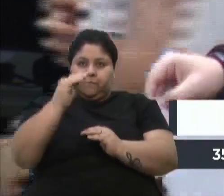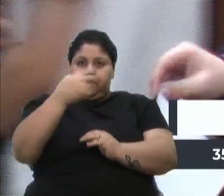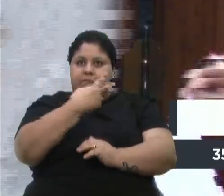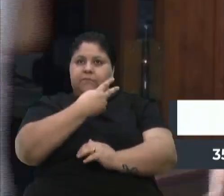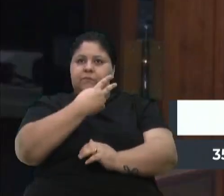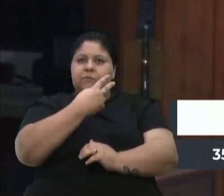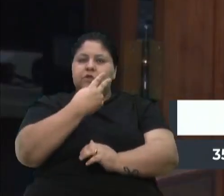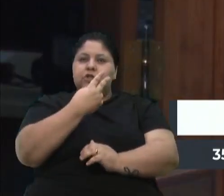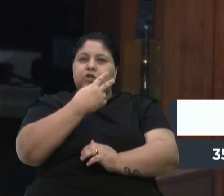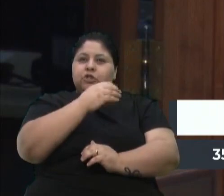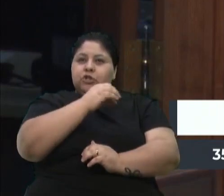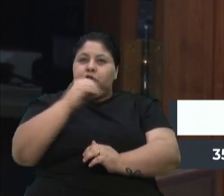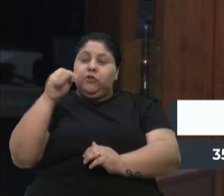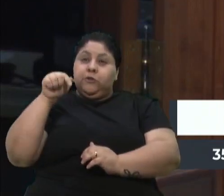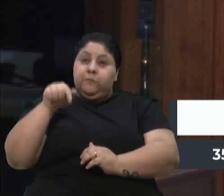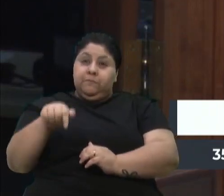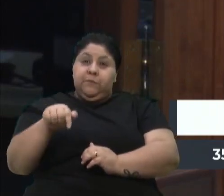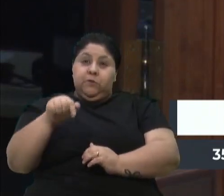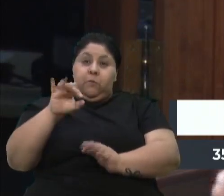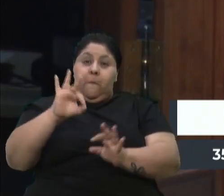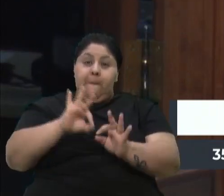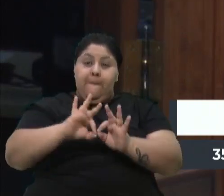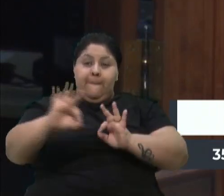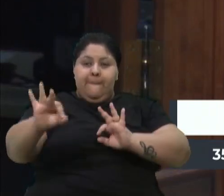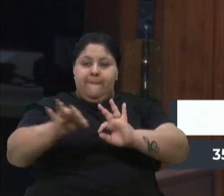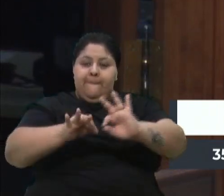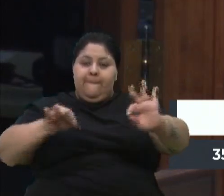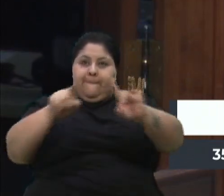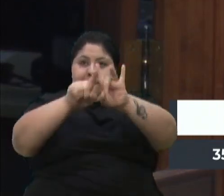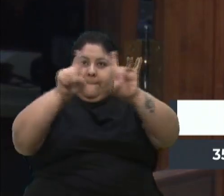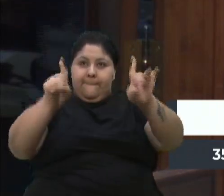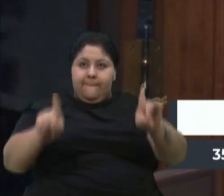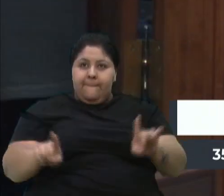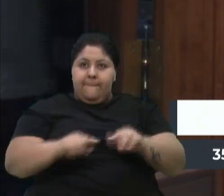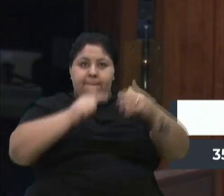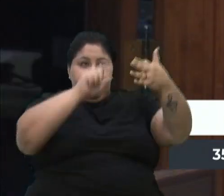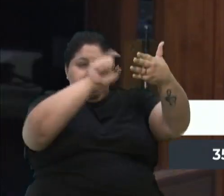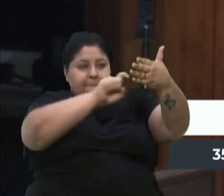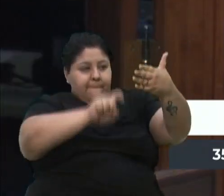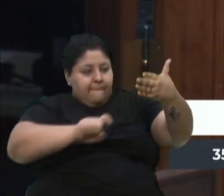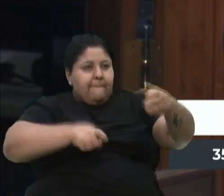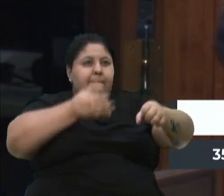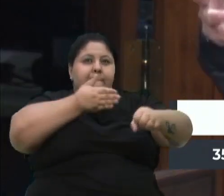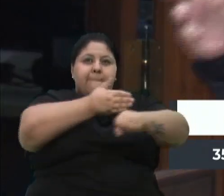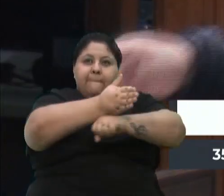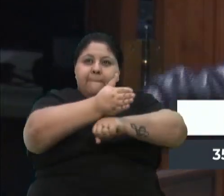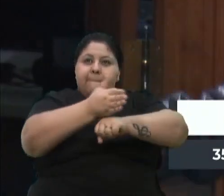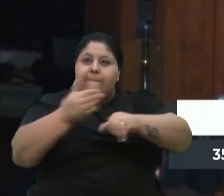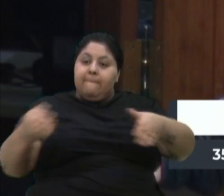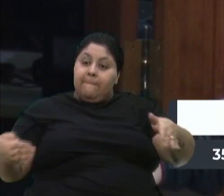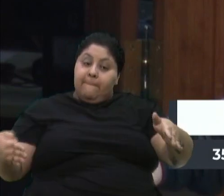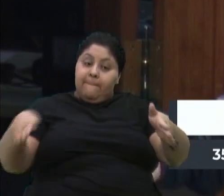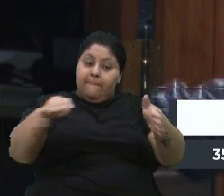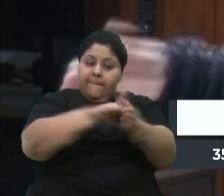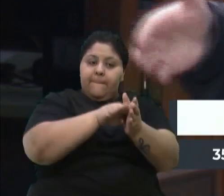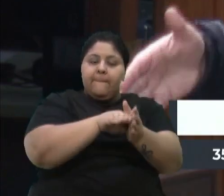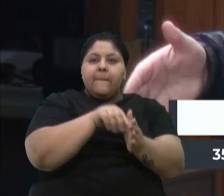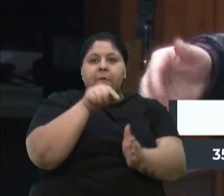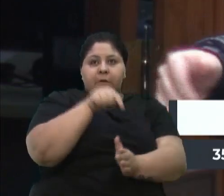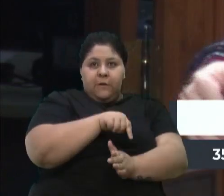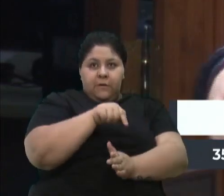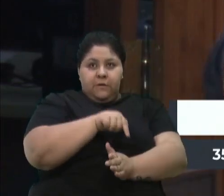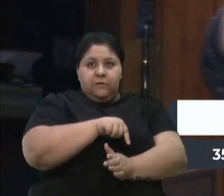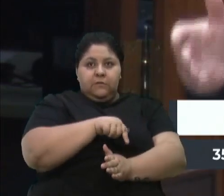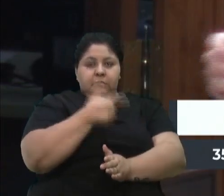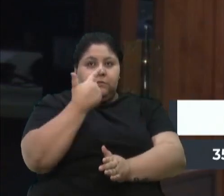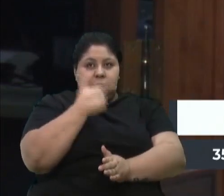de área grafitada, com a participação desses artistas que vieram, né, e vêm novamente a Caxias do Sul.